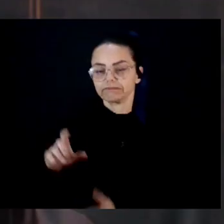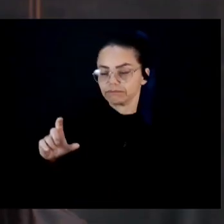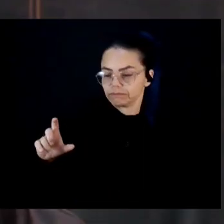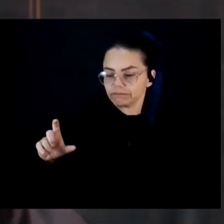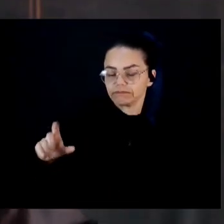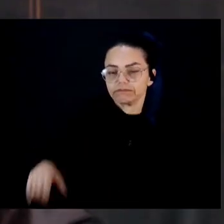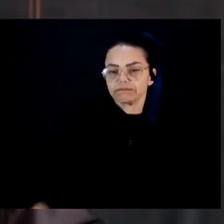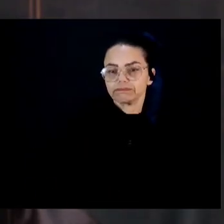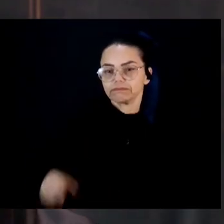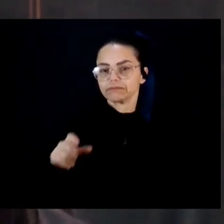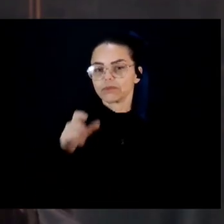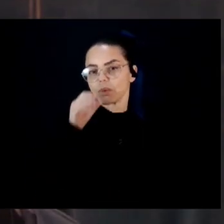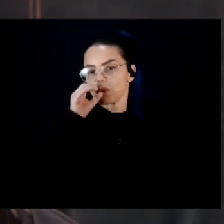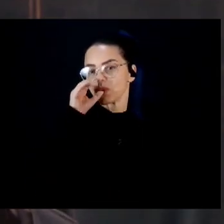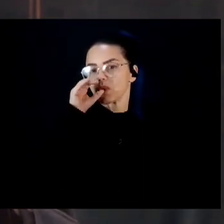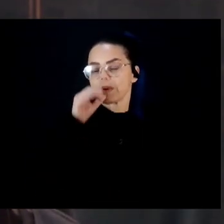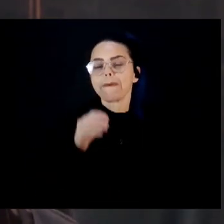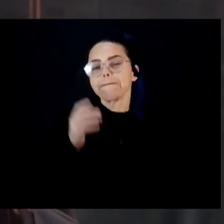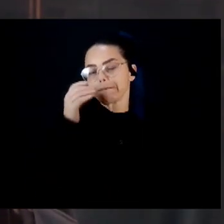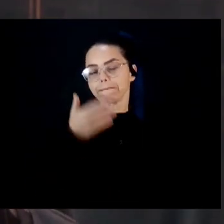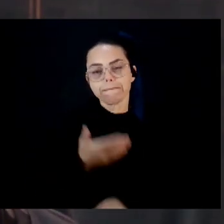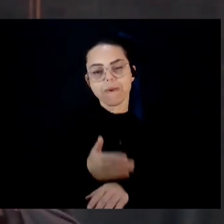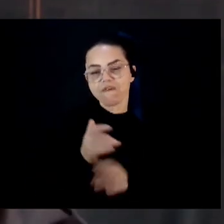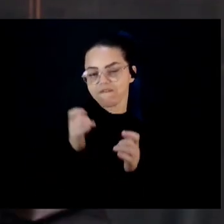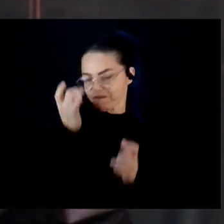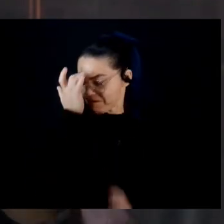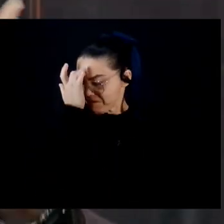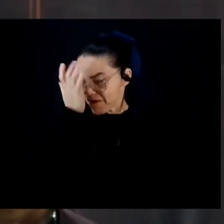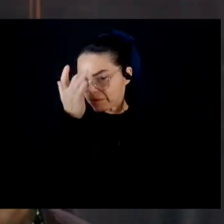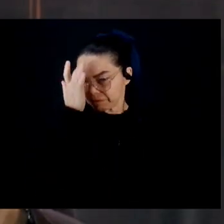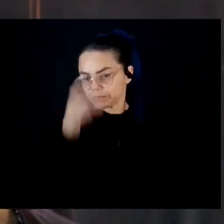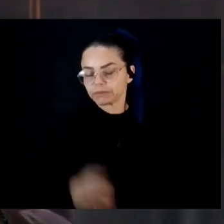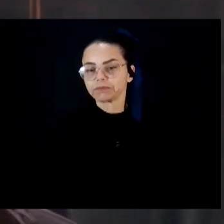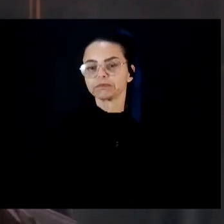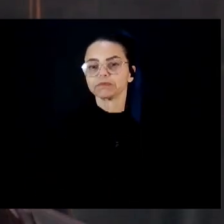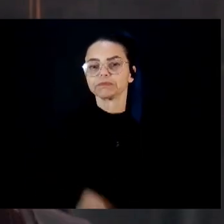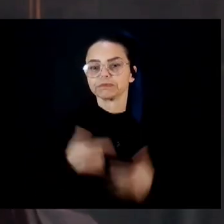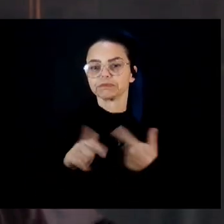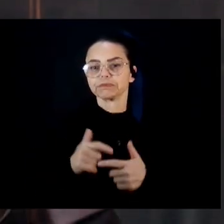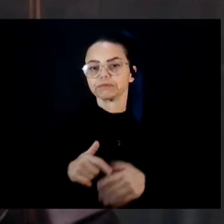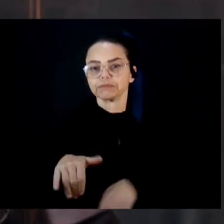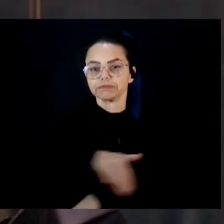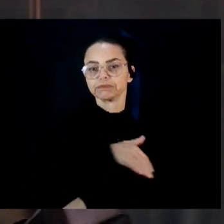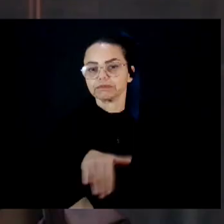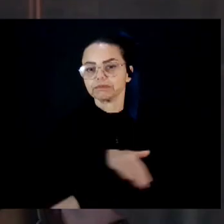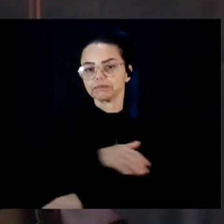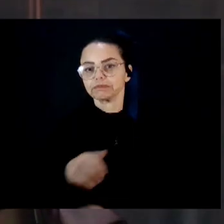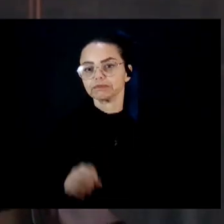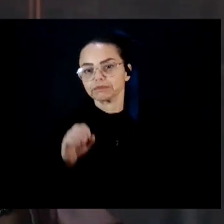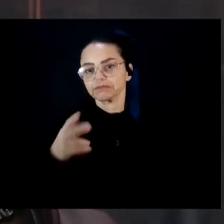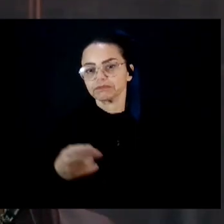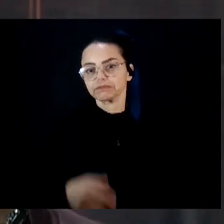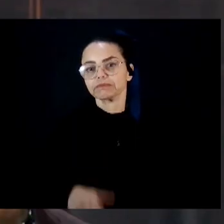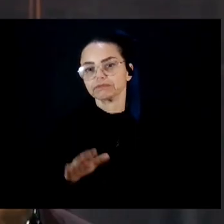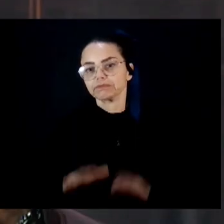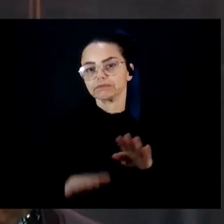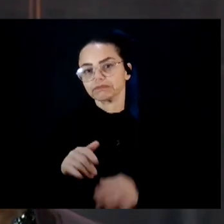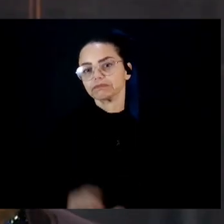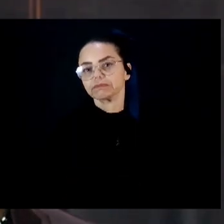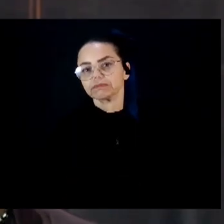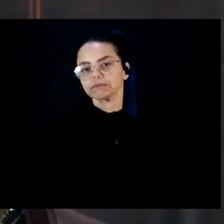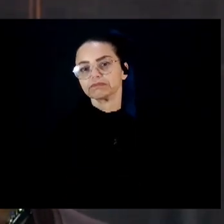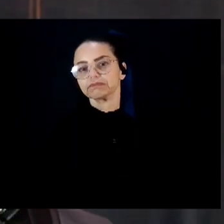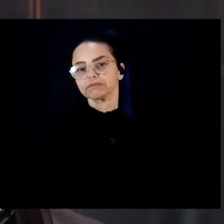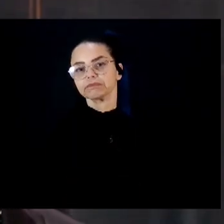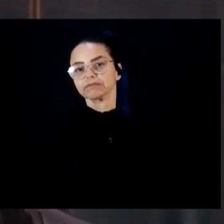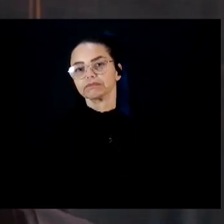que aquilo ali é muito prático, muito fácil, trabalha na rua, ou às vezes não tem um lugar para